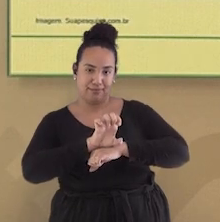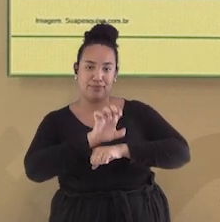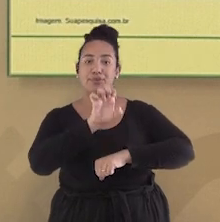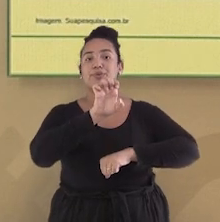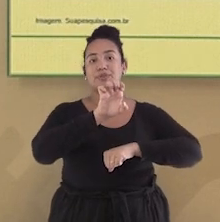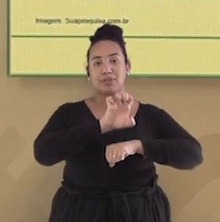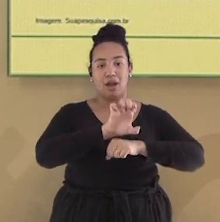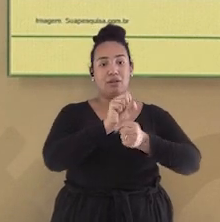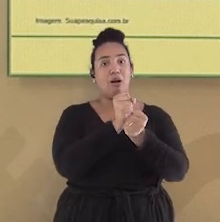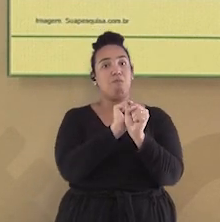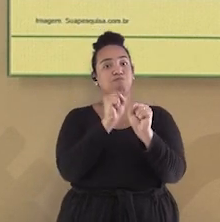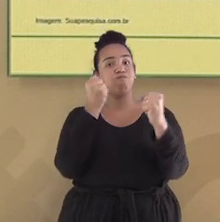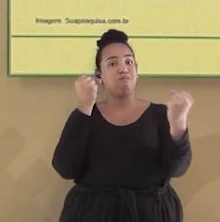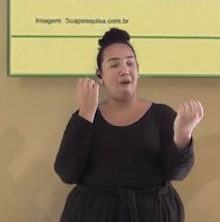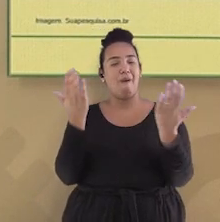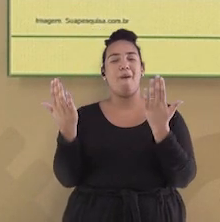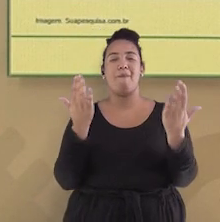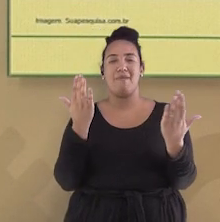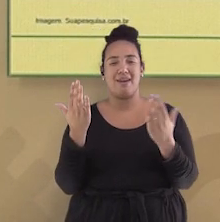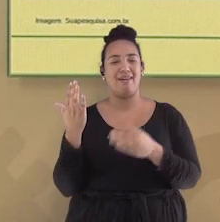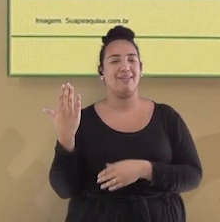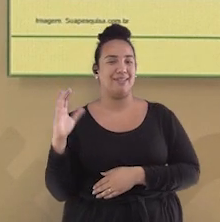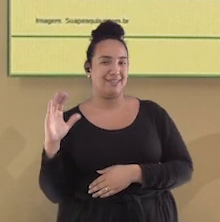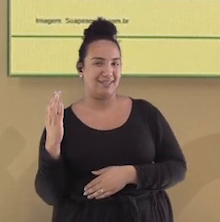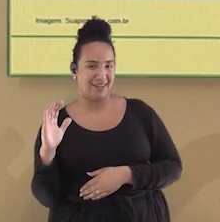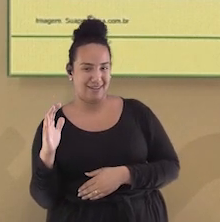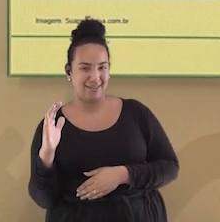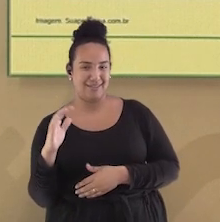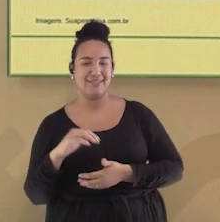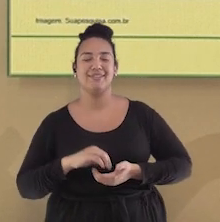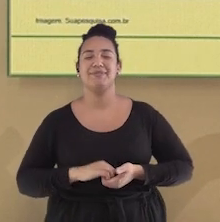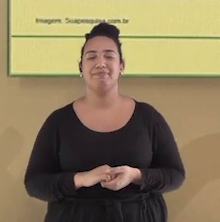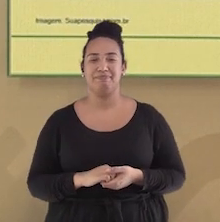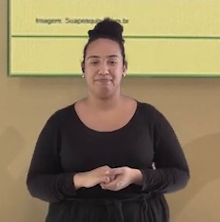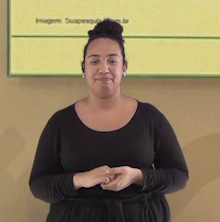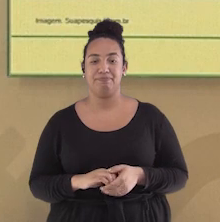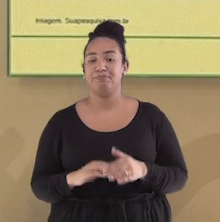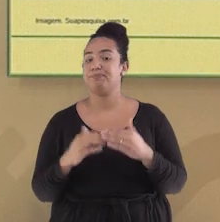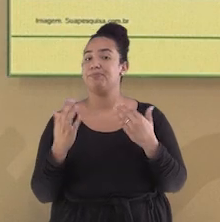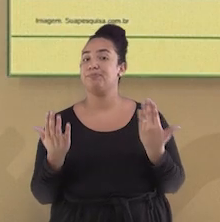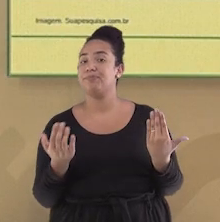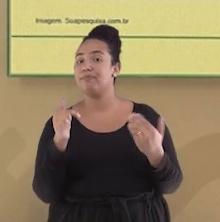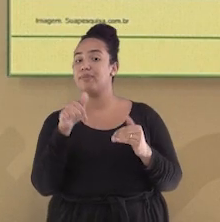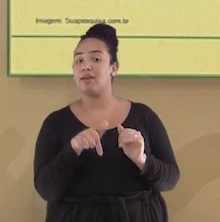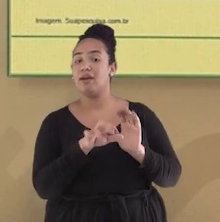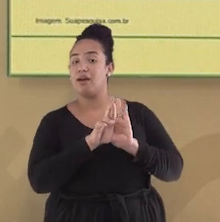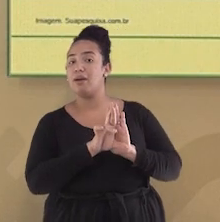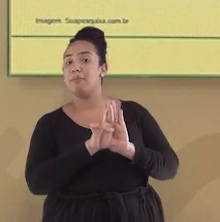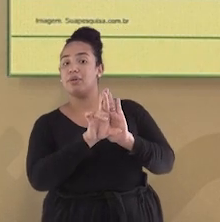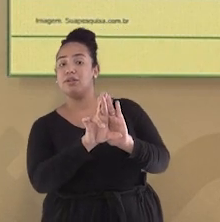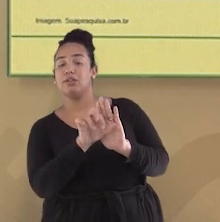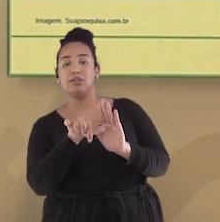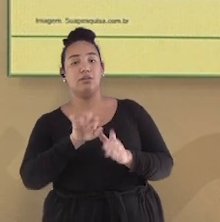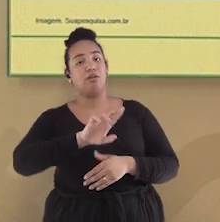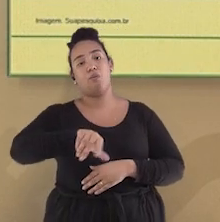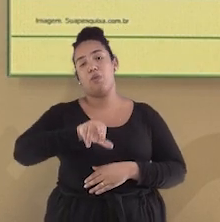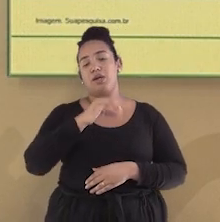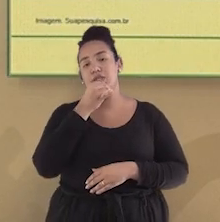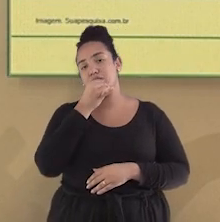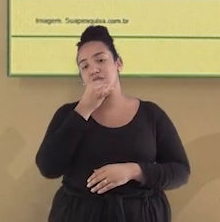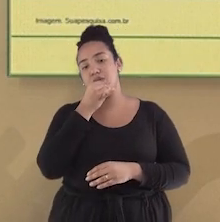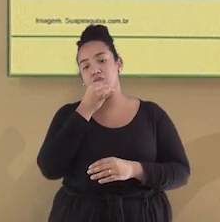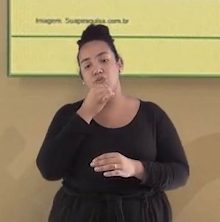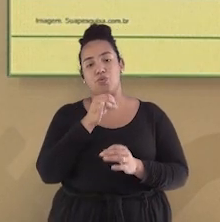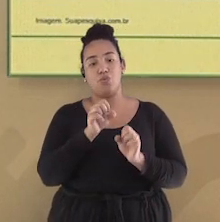estado, assim como o estado é muito maior que o município. Um está dentro do outro. Então, a representação